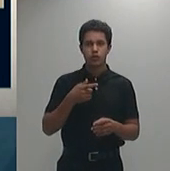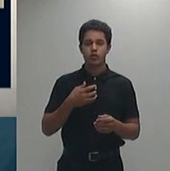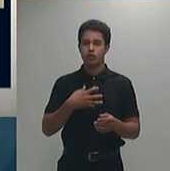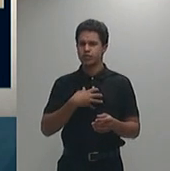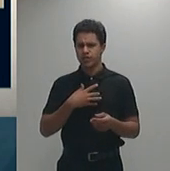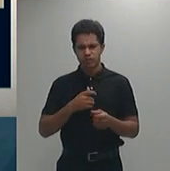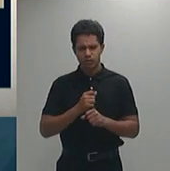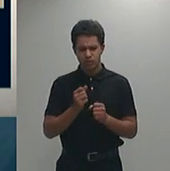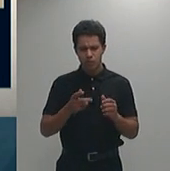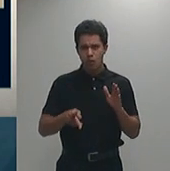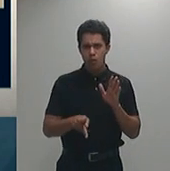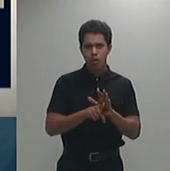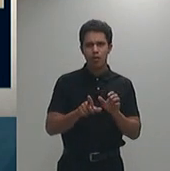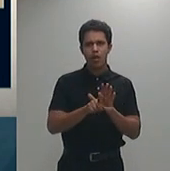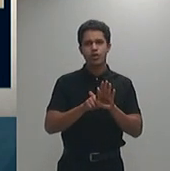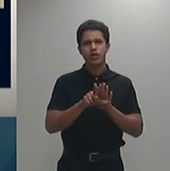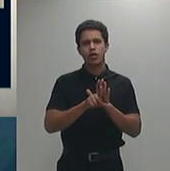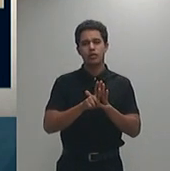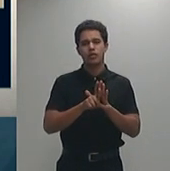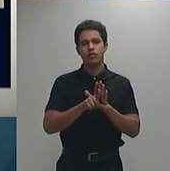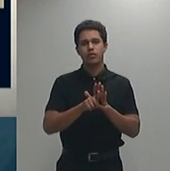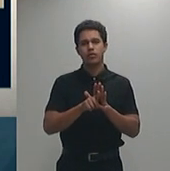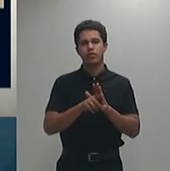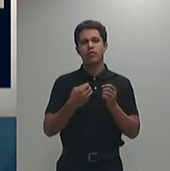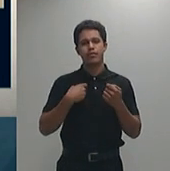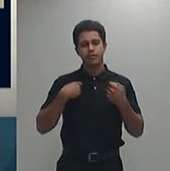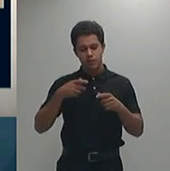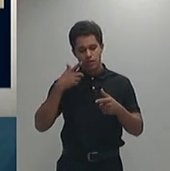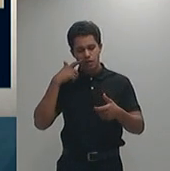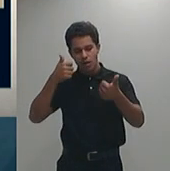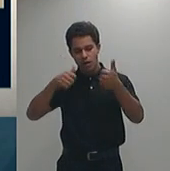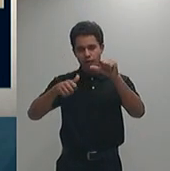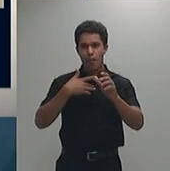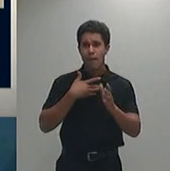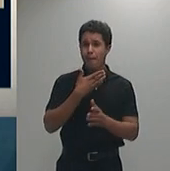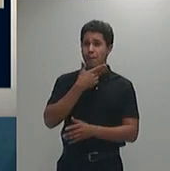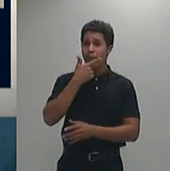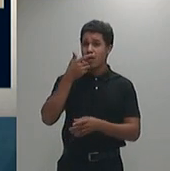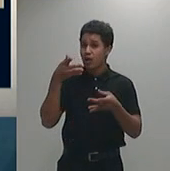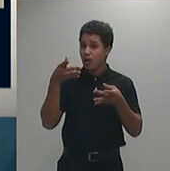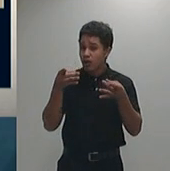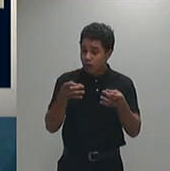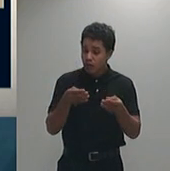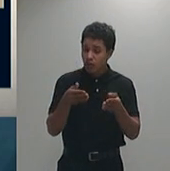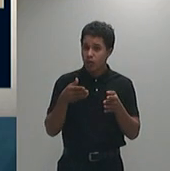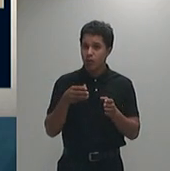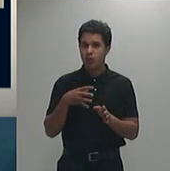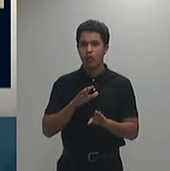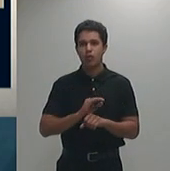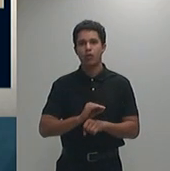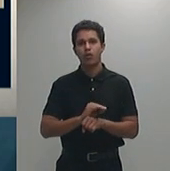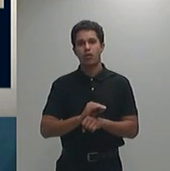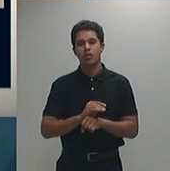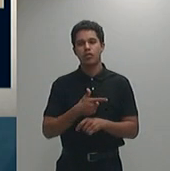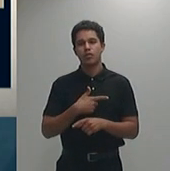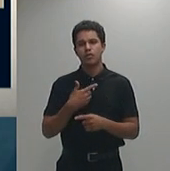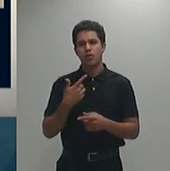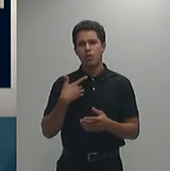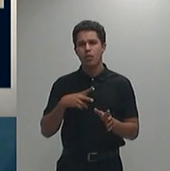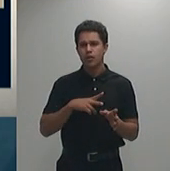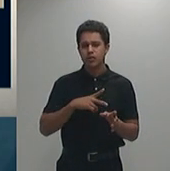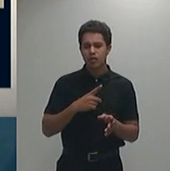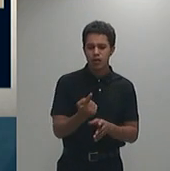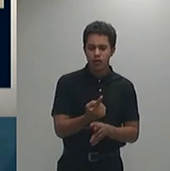legislador à época de sua edição deve ser analisada com maior cautela adaptando e suas particularidades no que reside entre outras a indispensável